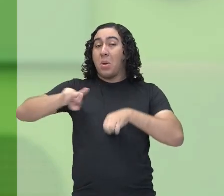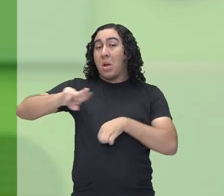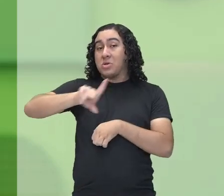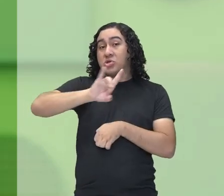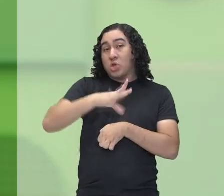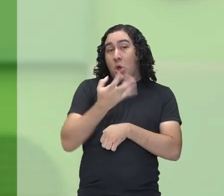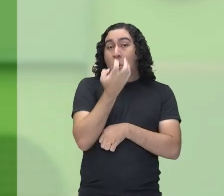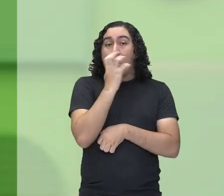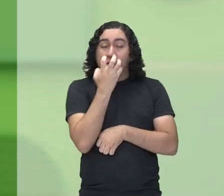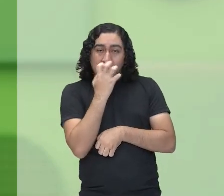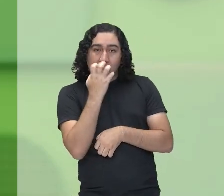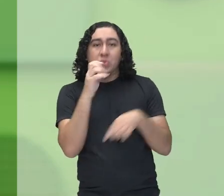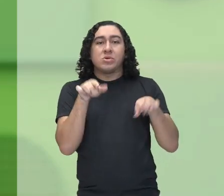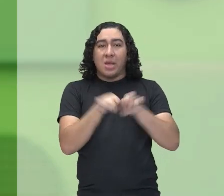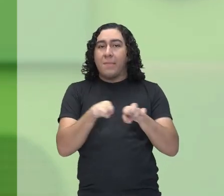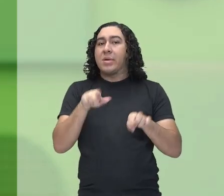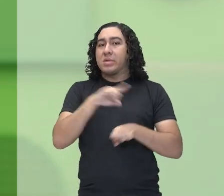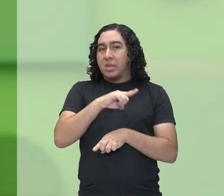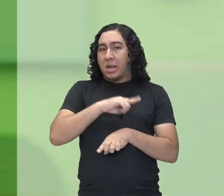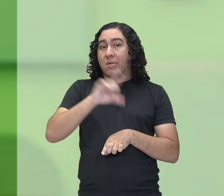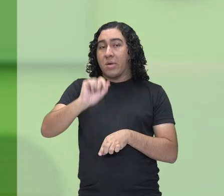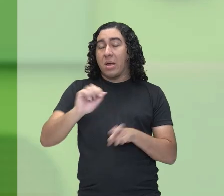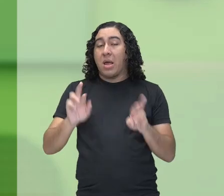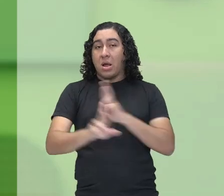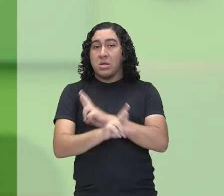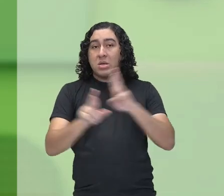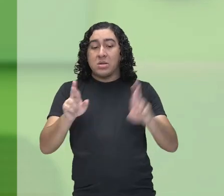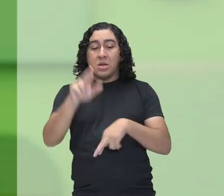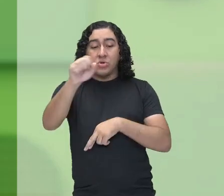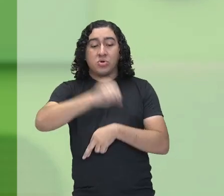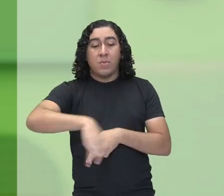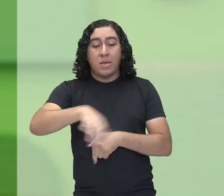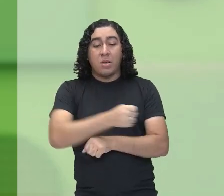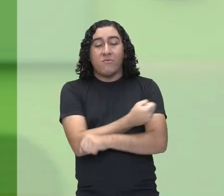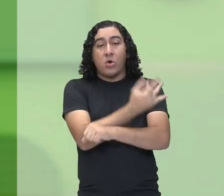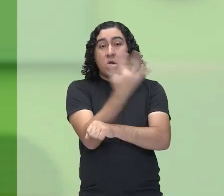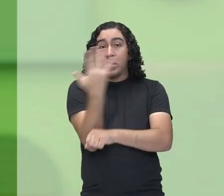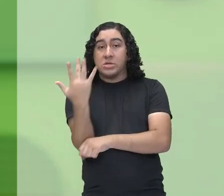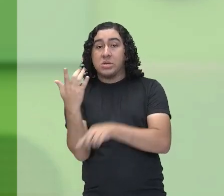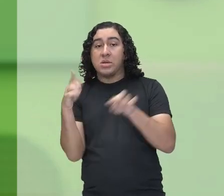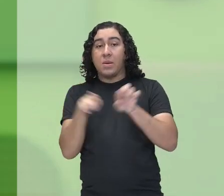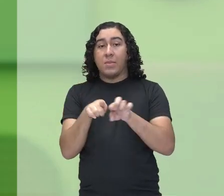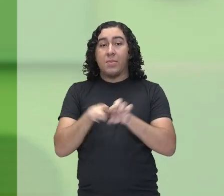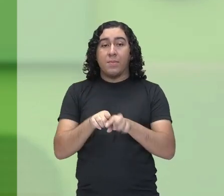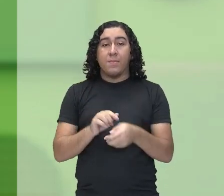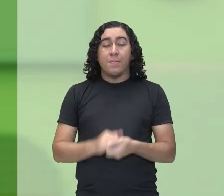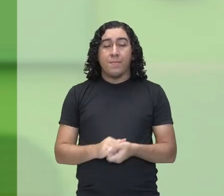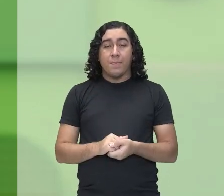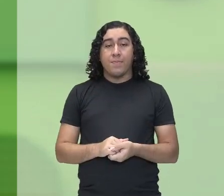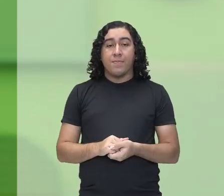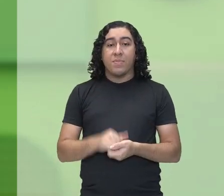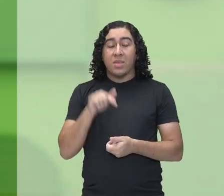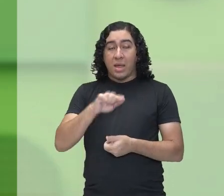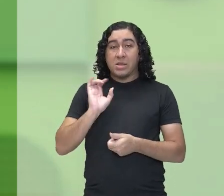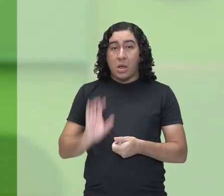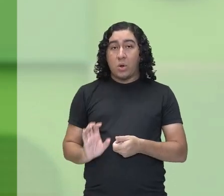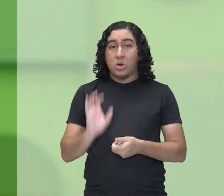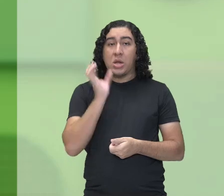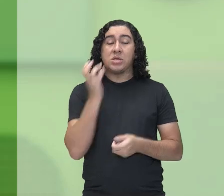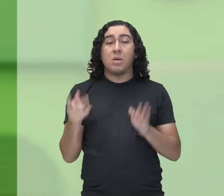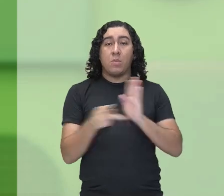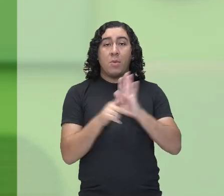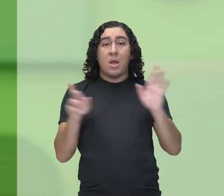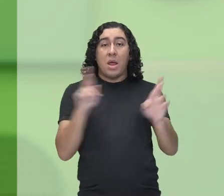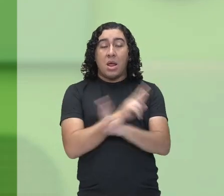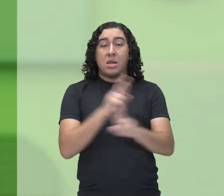animais domésticos, eles também estão aí no ambiente de floresta. E assim é como ocorre as relações